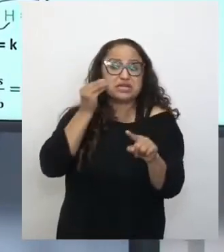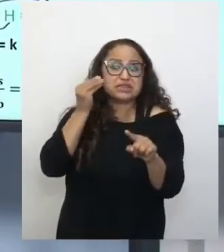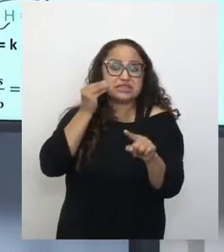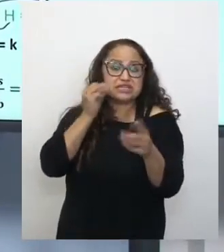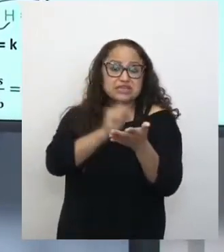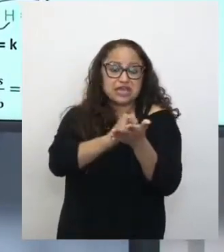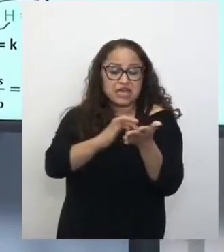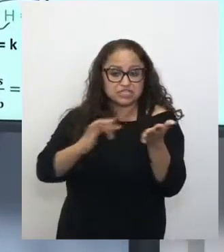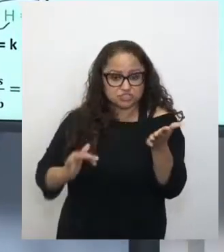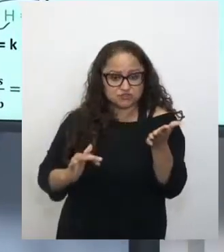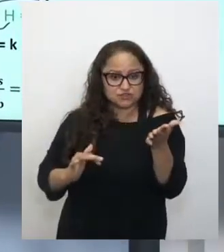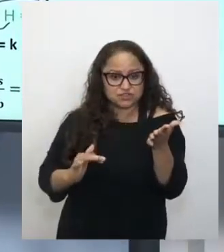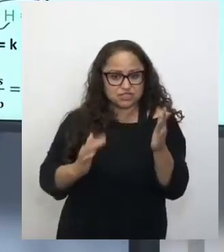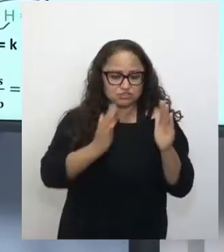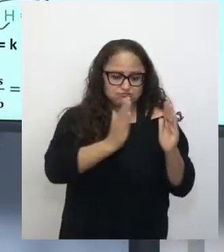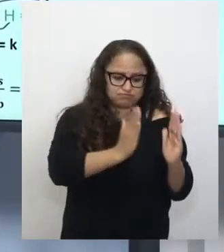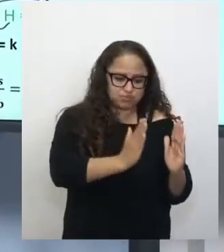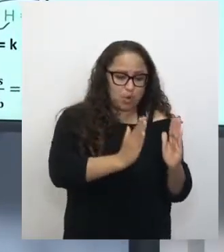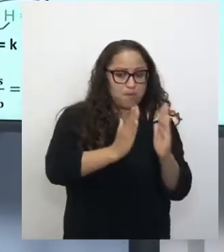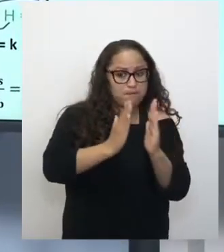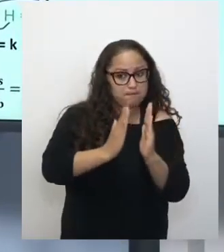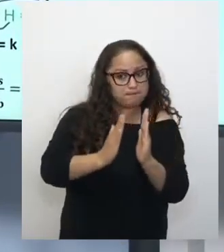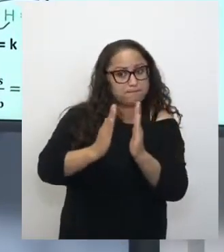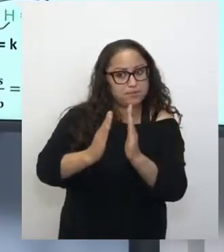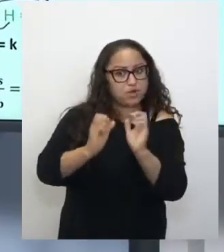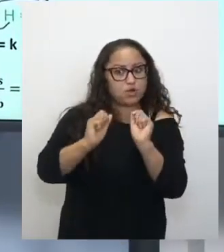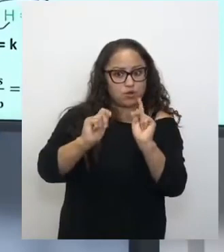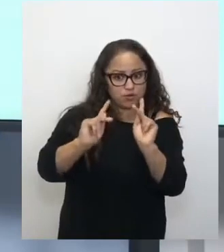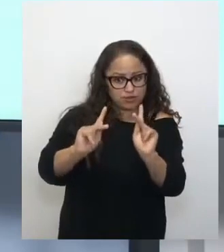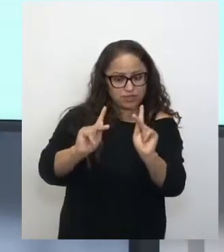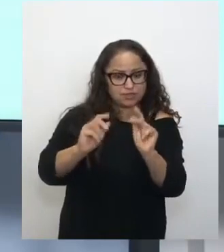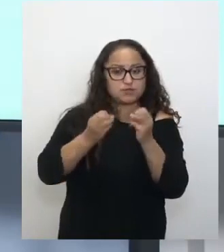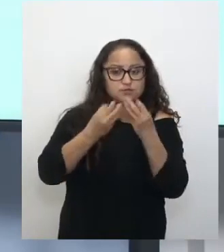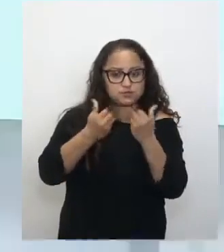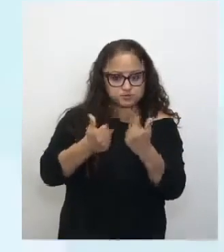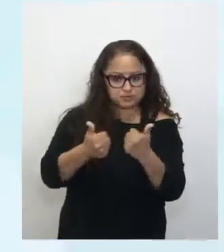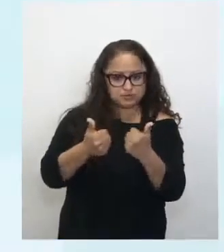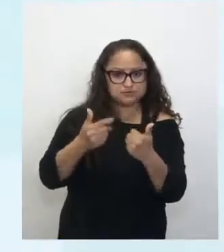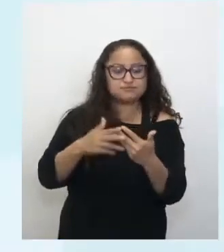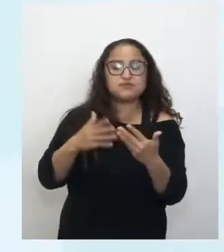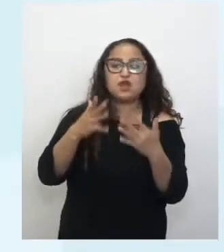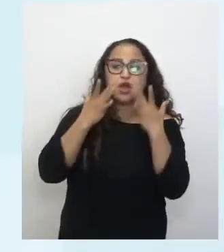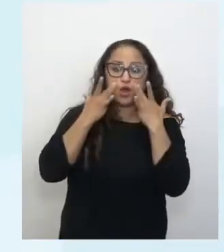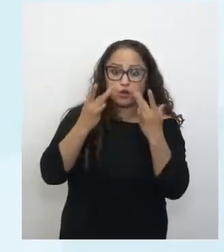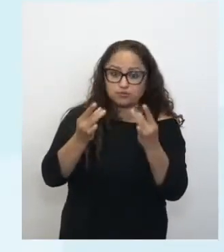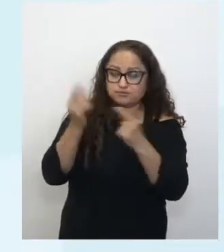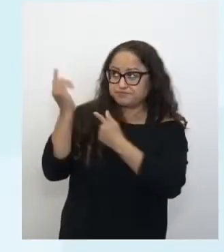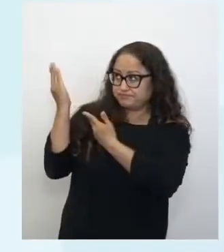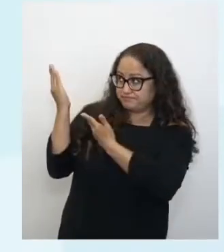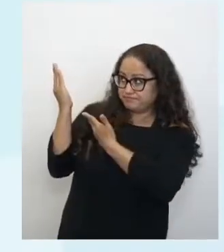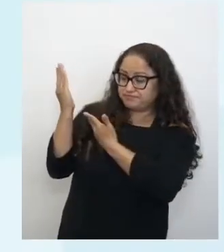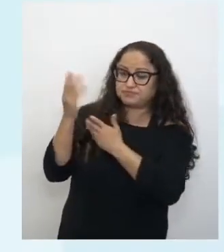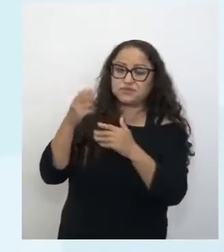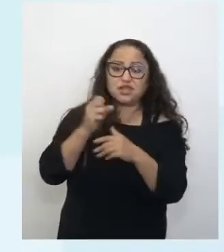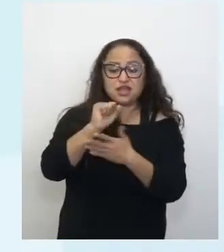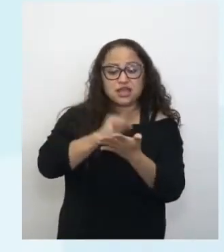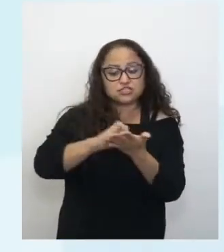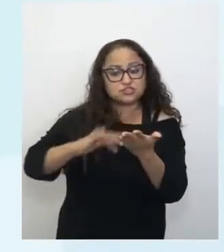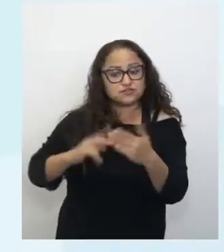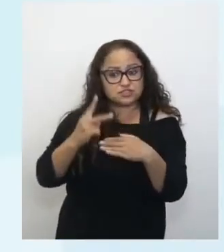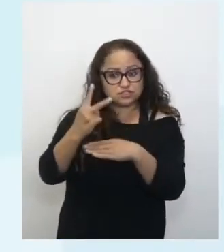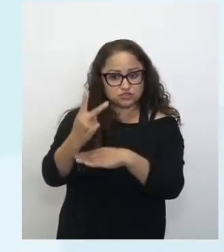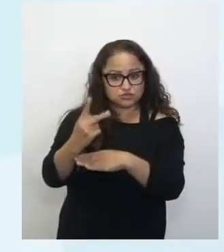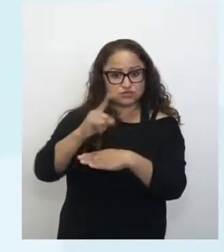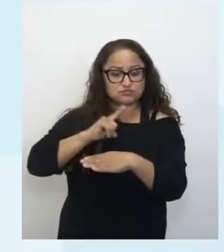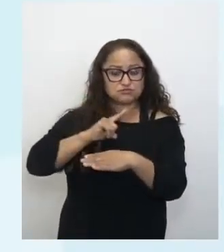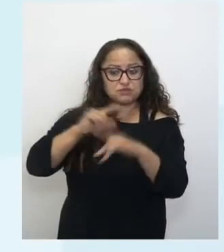fazer uma atividade por partes ok muito bem Então observa essa atividade 2 e nós